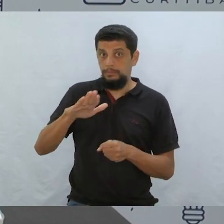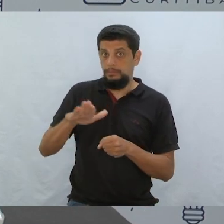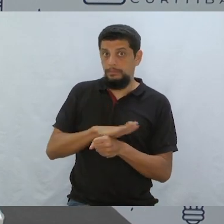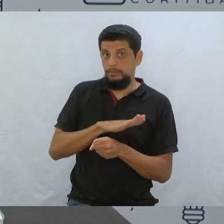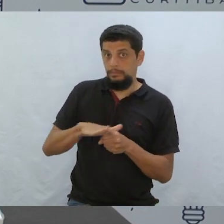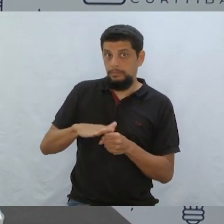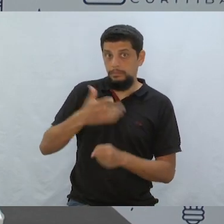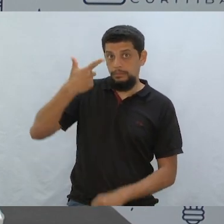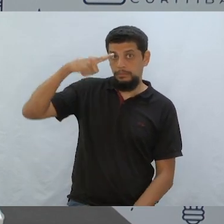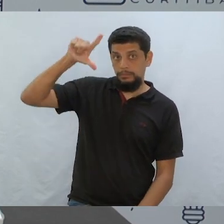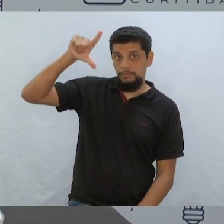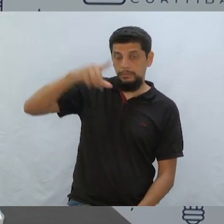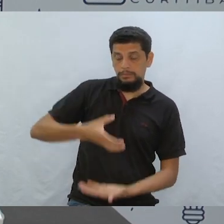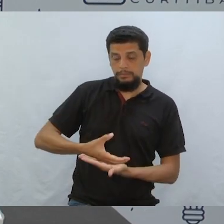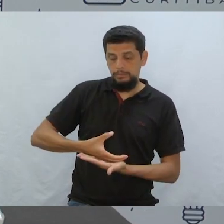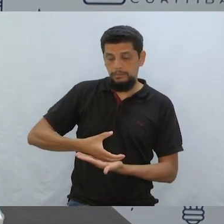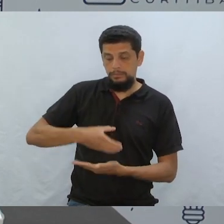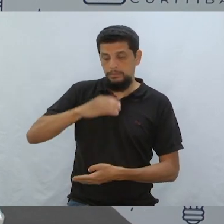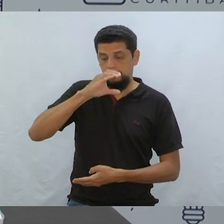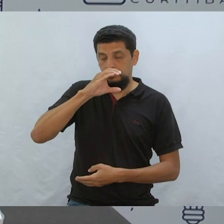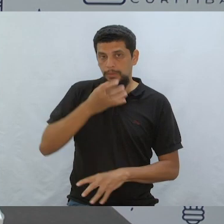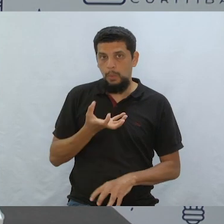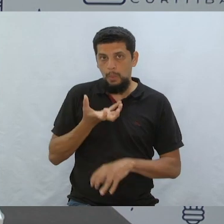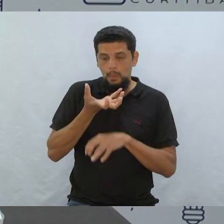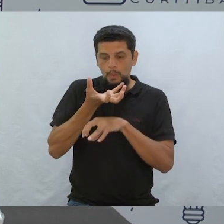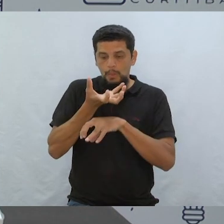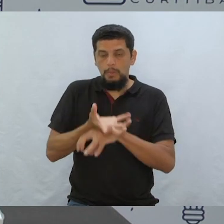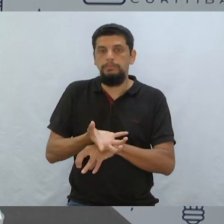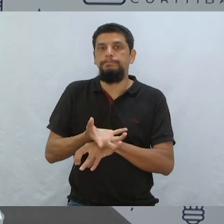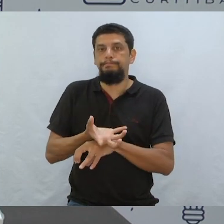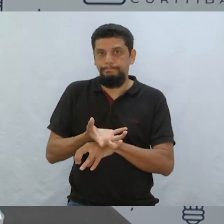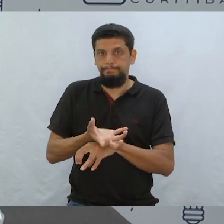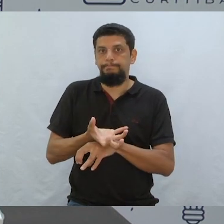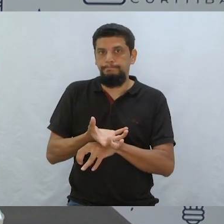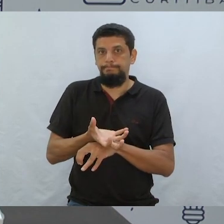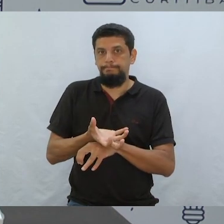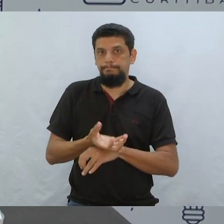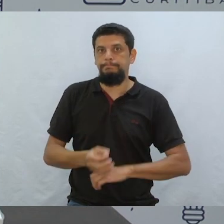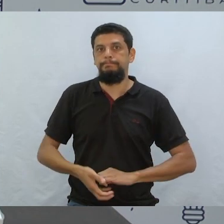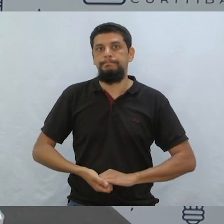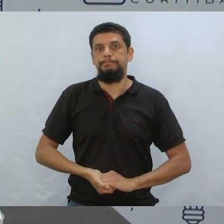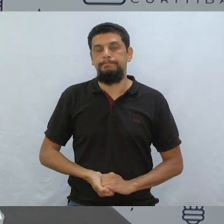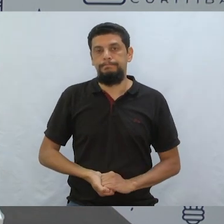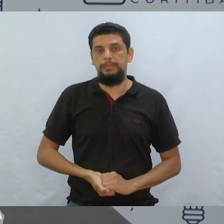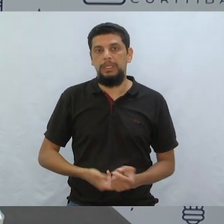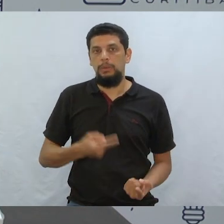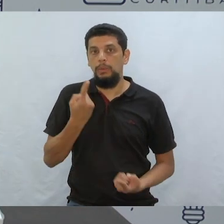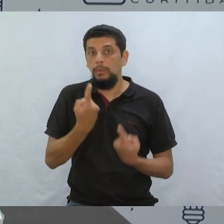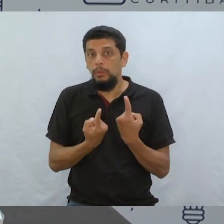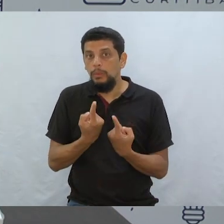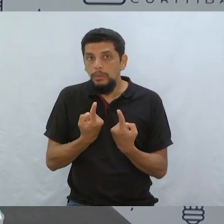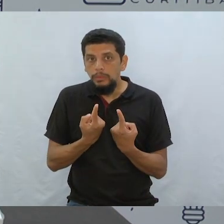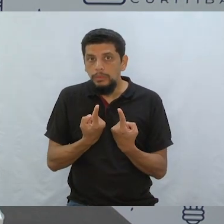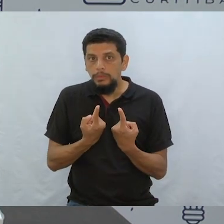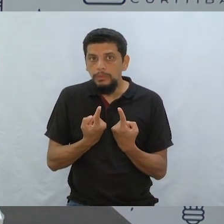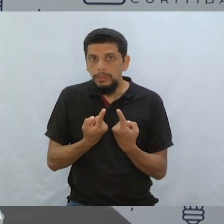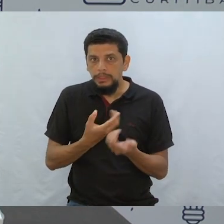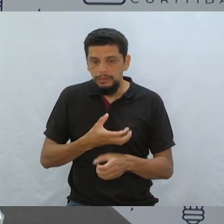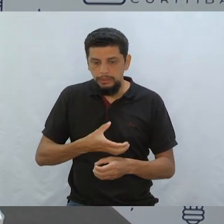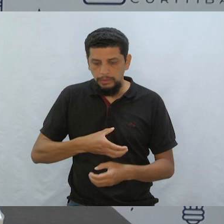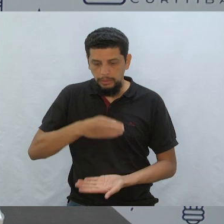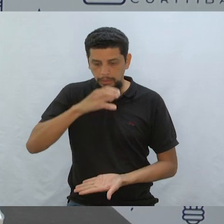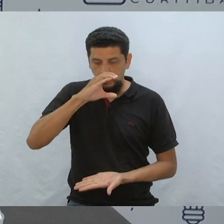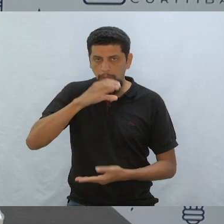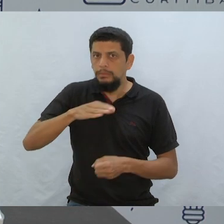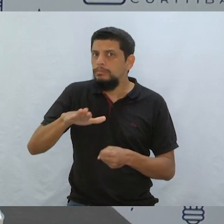Um recipiente cheio. Este está cheio. E esse está vazio, né? Qual dos